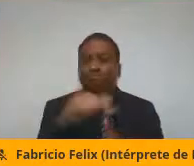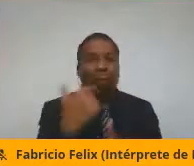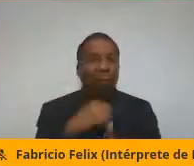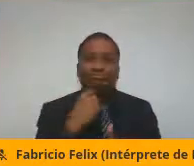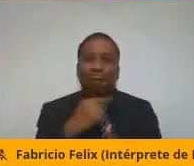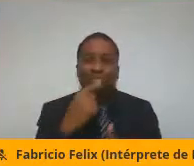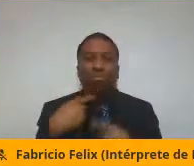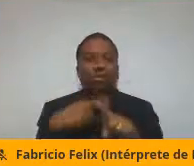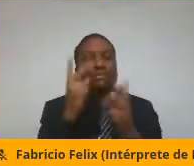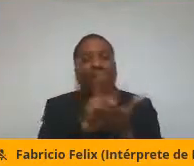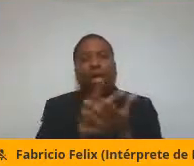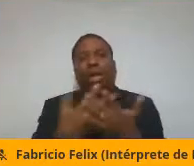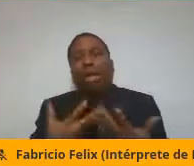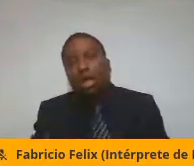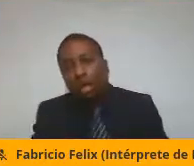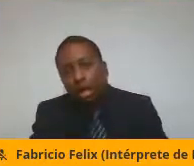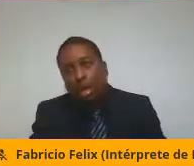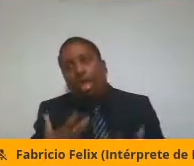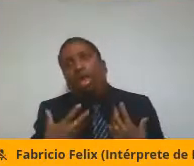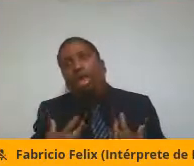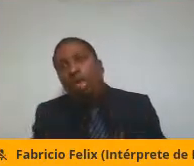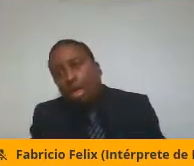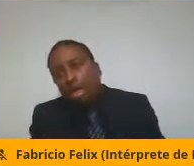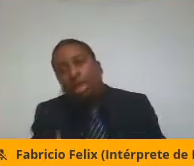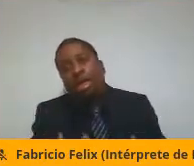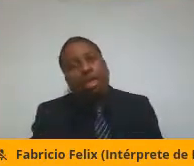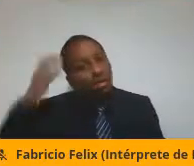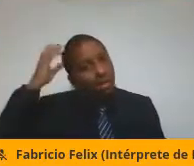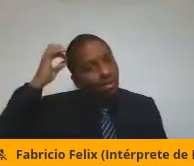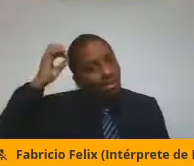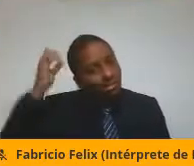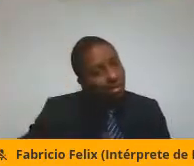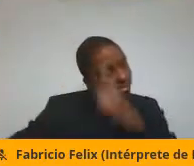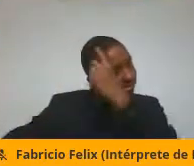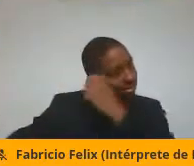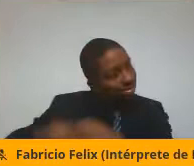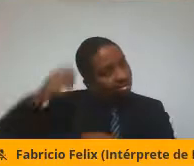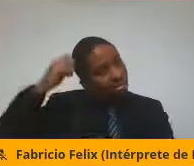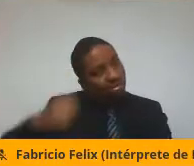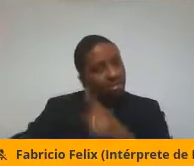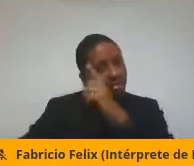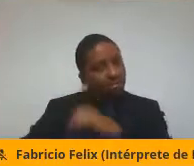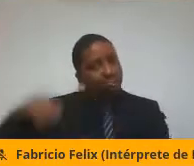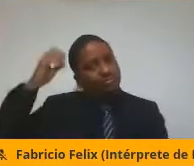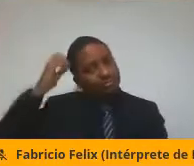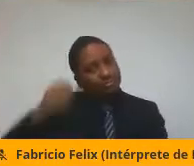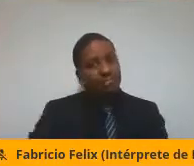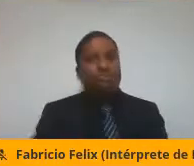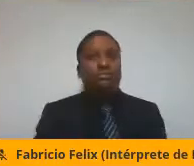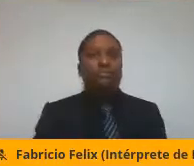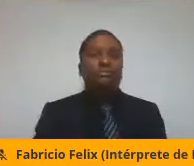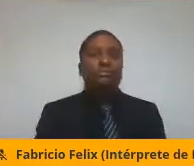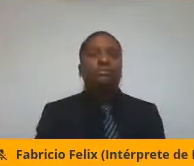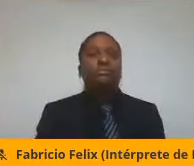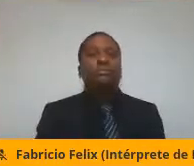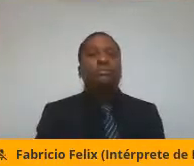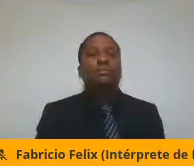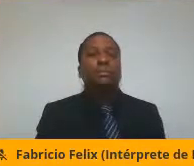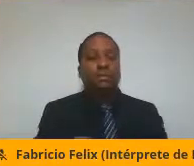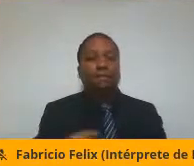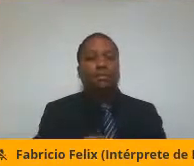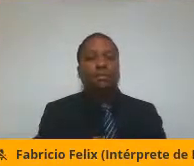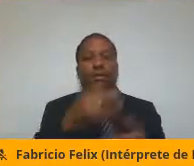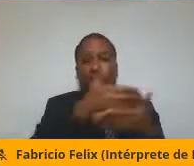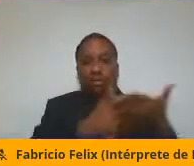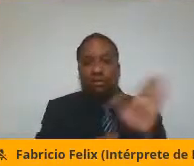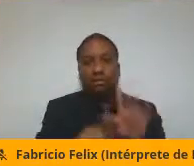disposição para fazer as coisas. É comum queda de cabelo, é muito, muito frequente também. E também, a literatura também tem